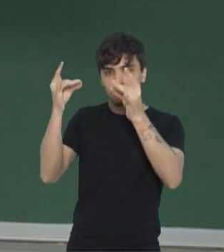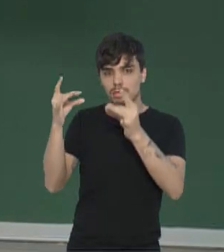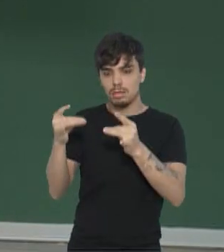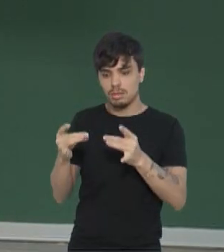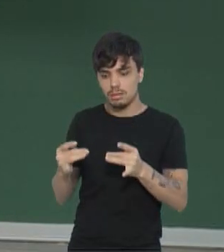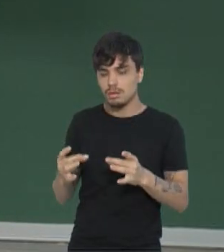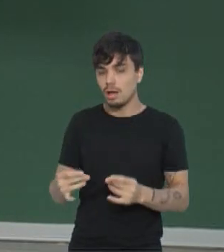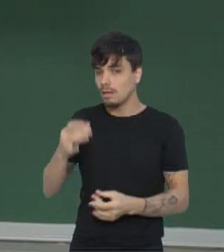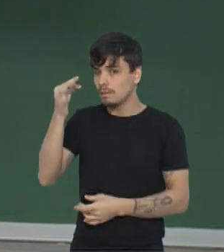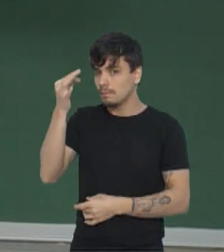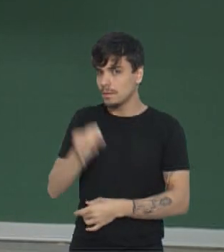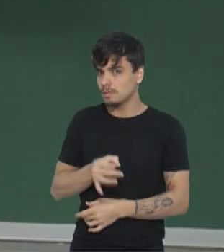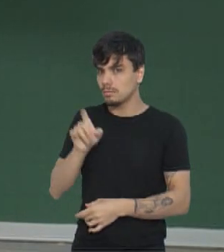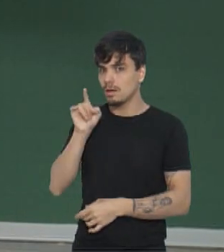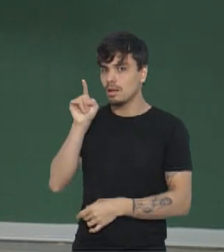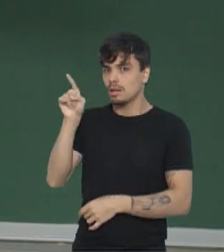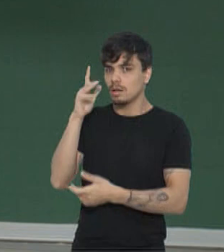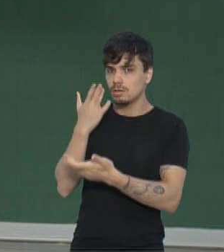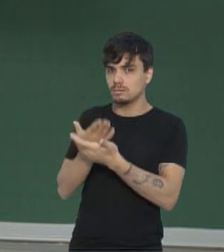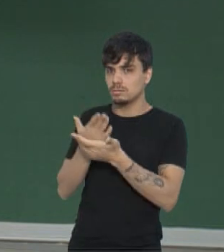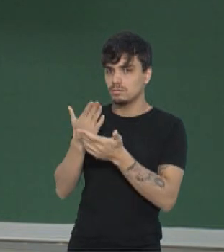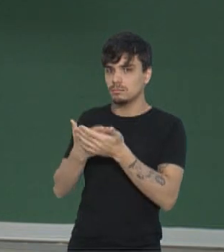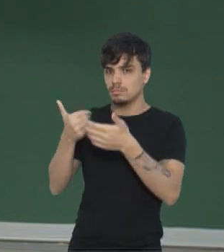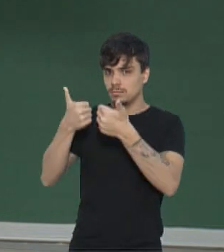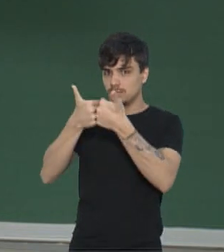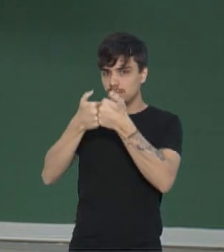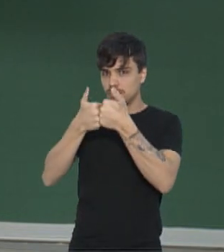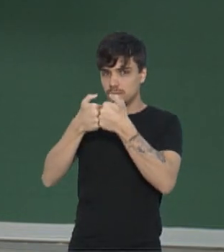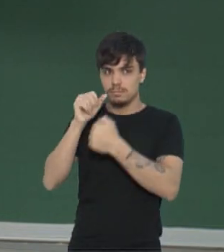detalhe mesmo, é lá na aula de física.